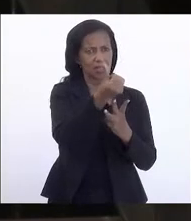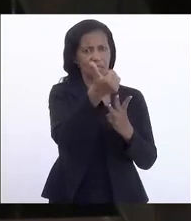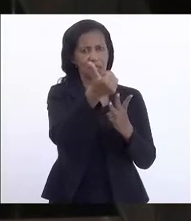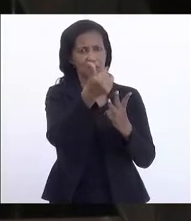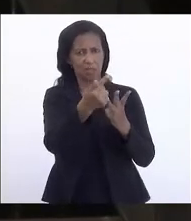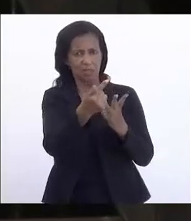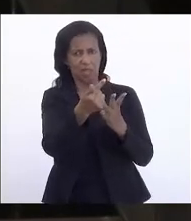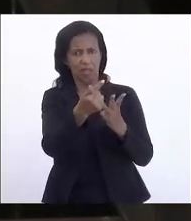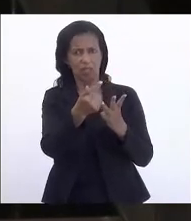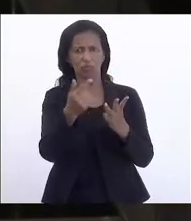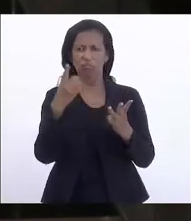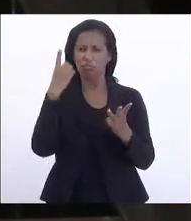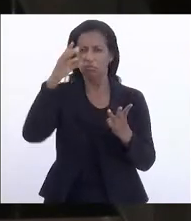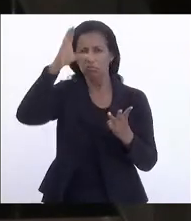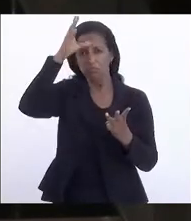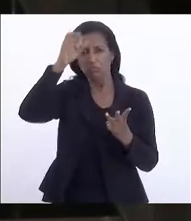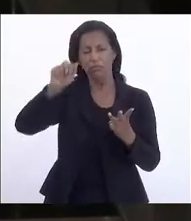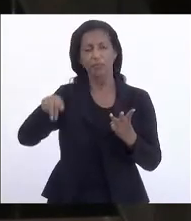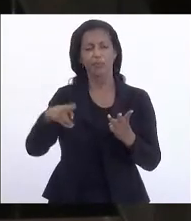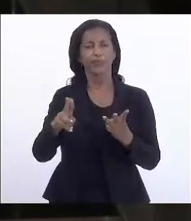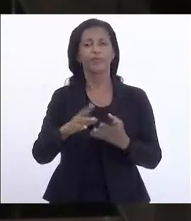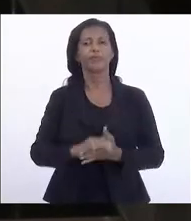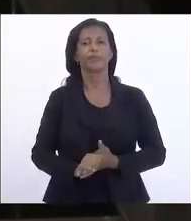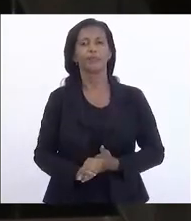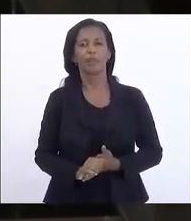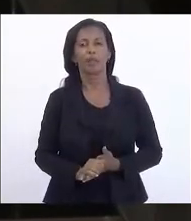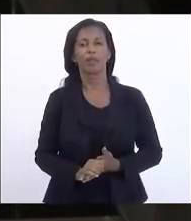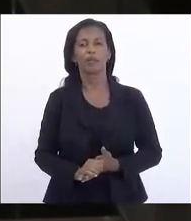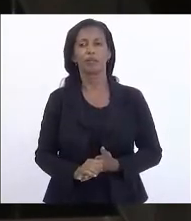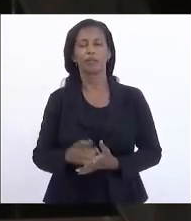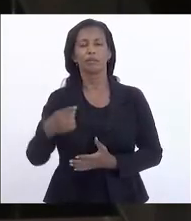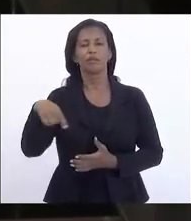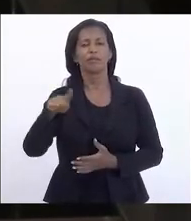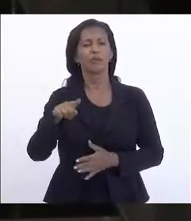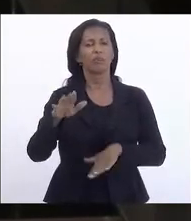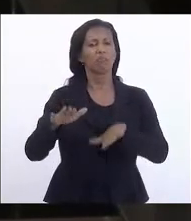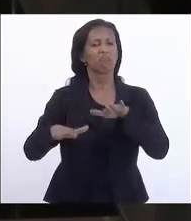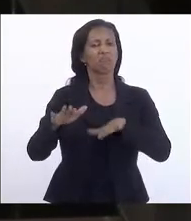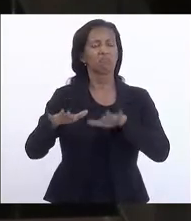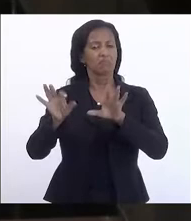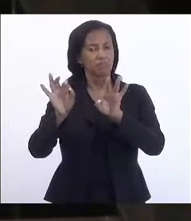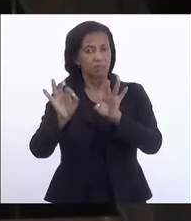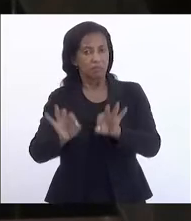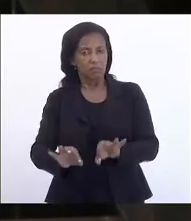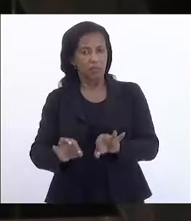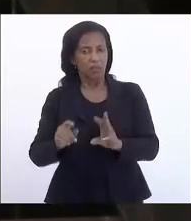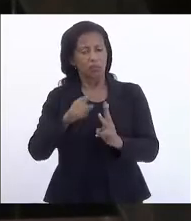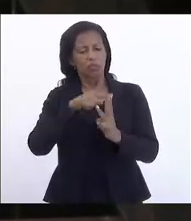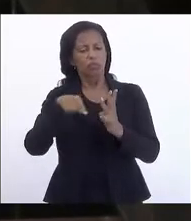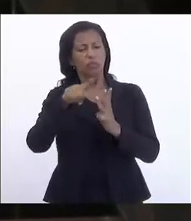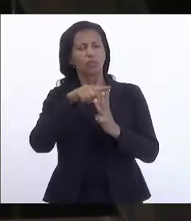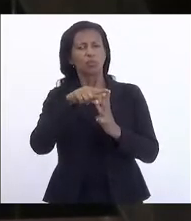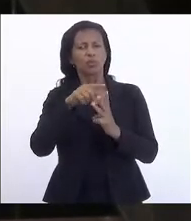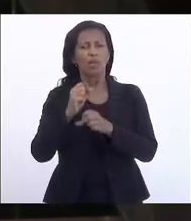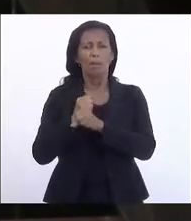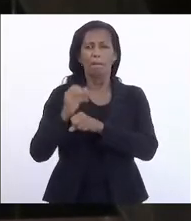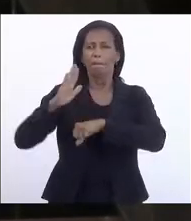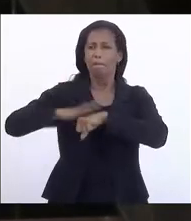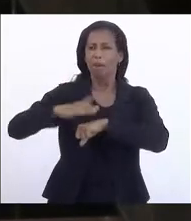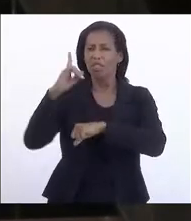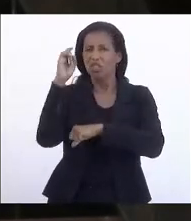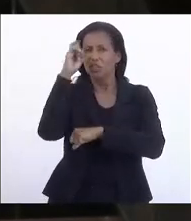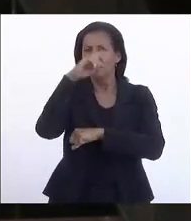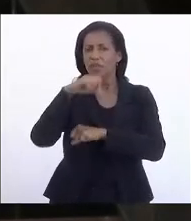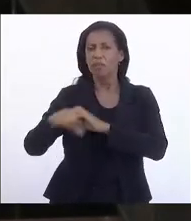deputada Tiaju, 15, 16 e 17 foram provavelmente, certamente, os três anos mais difíceis da